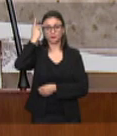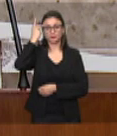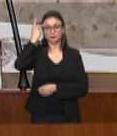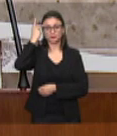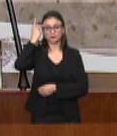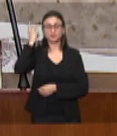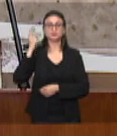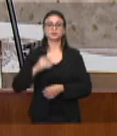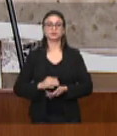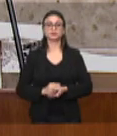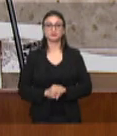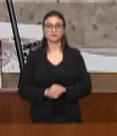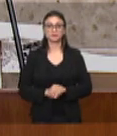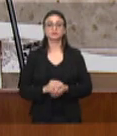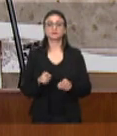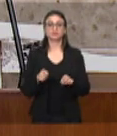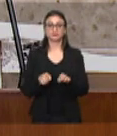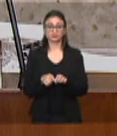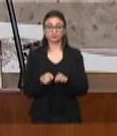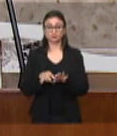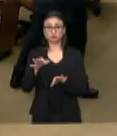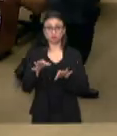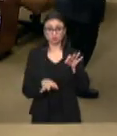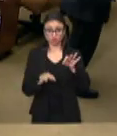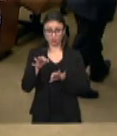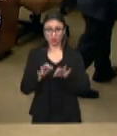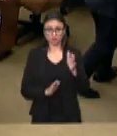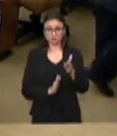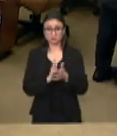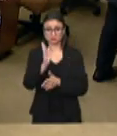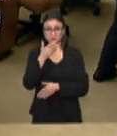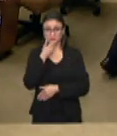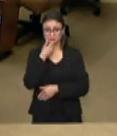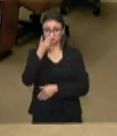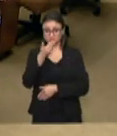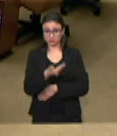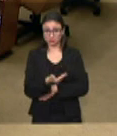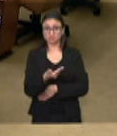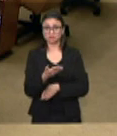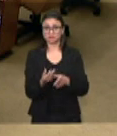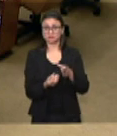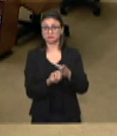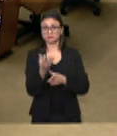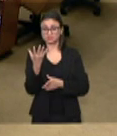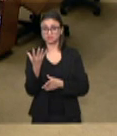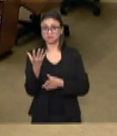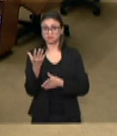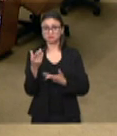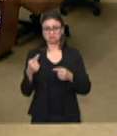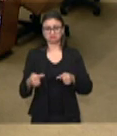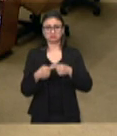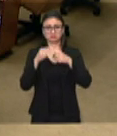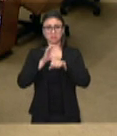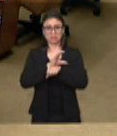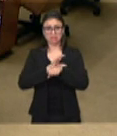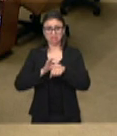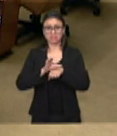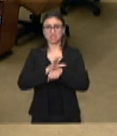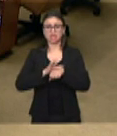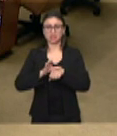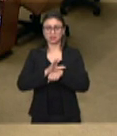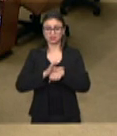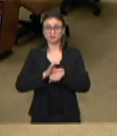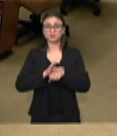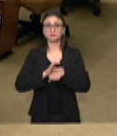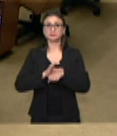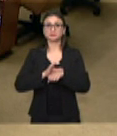E na parte conhecida, julgou procedente o pedido formulado, declarando constitucional esse